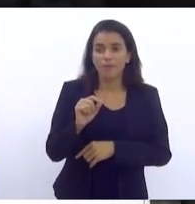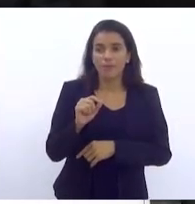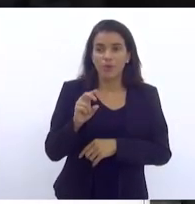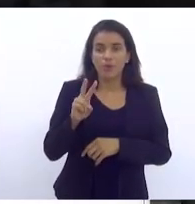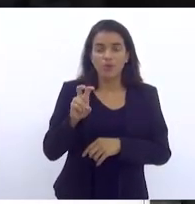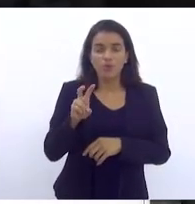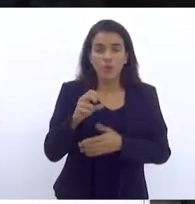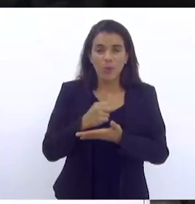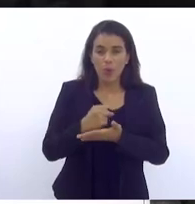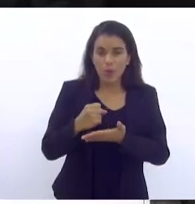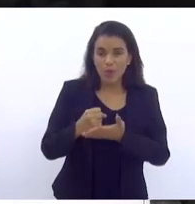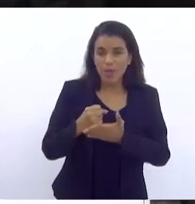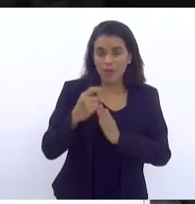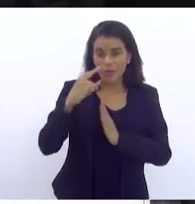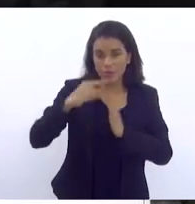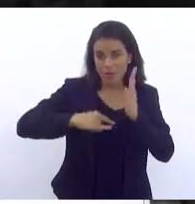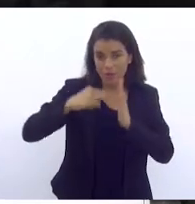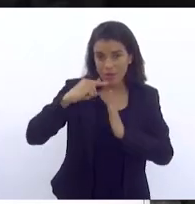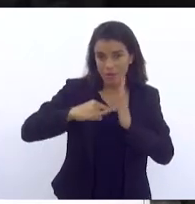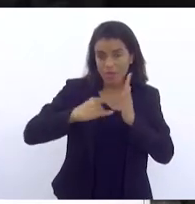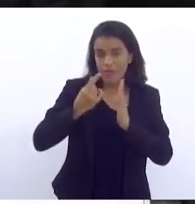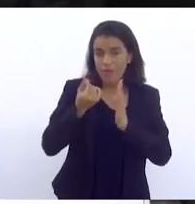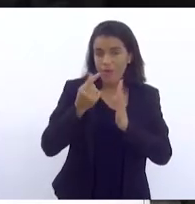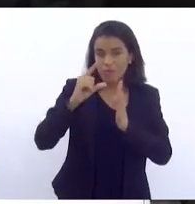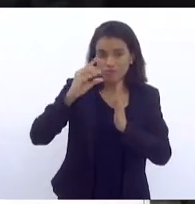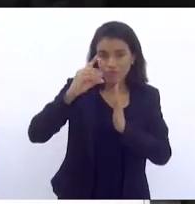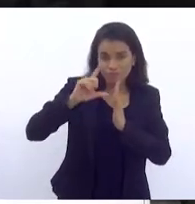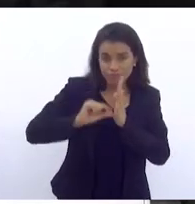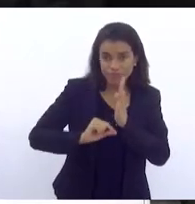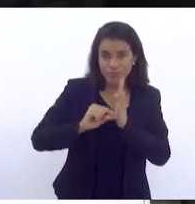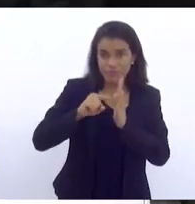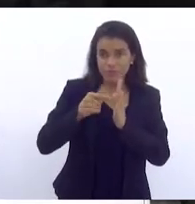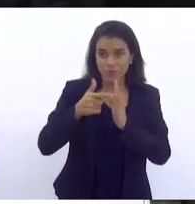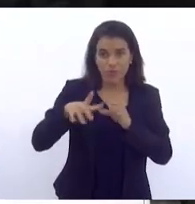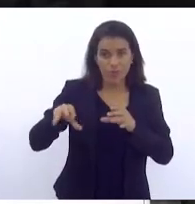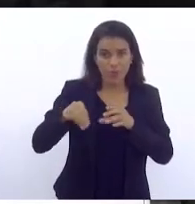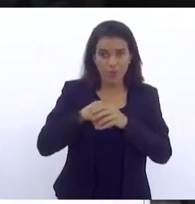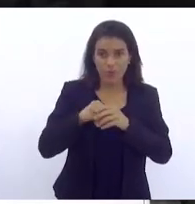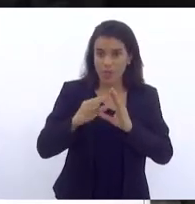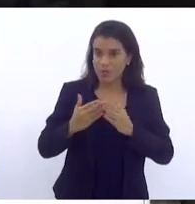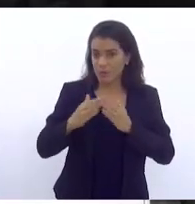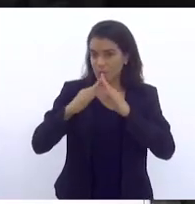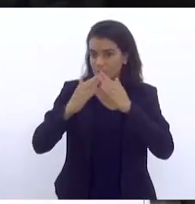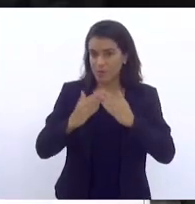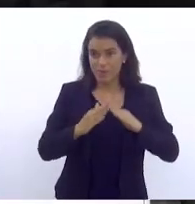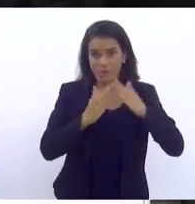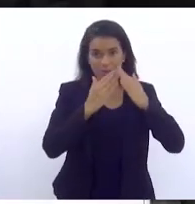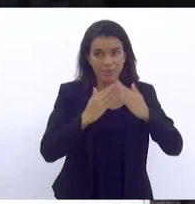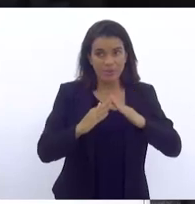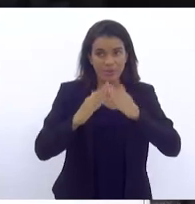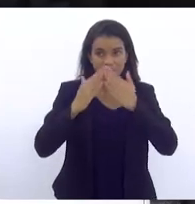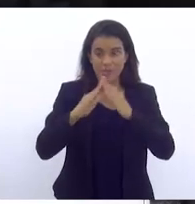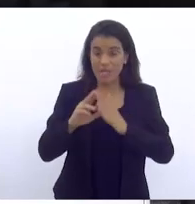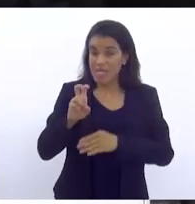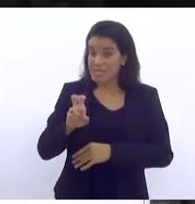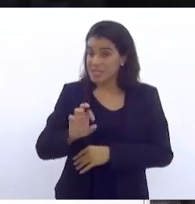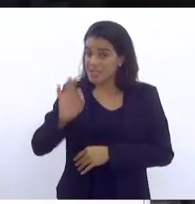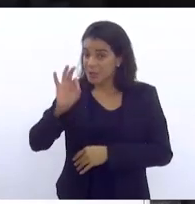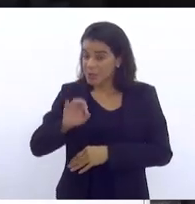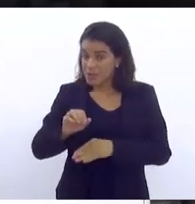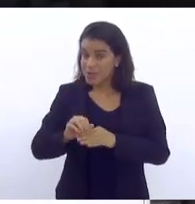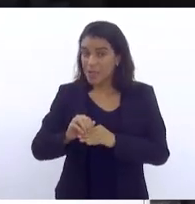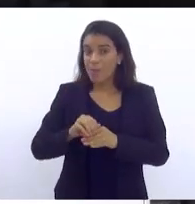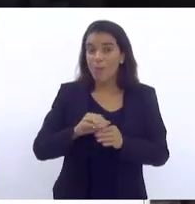do contrato com a tarifa social né isso não inclui as comunidades é o que ultrapassa % Fora as